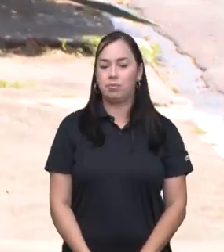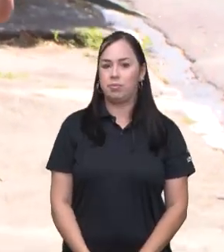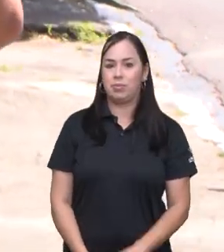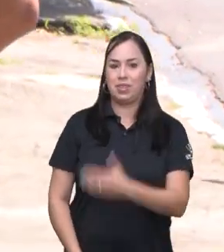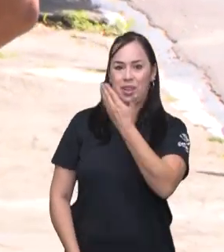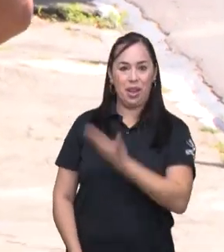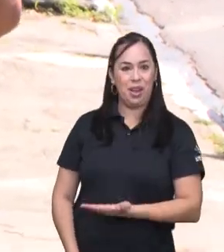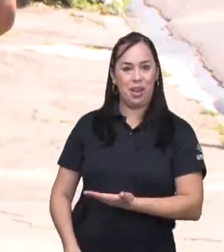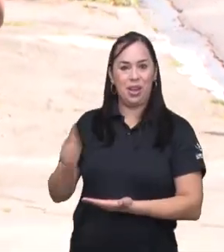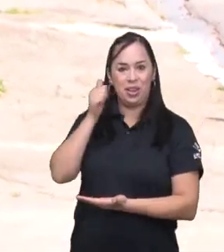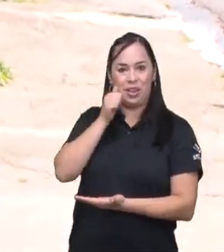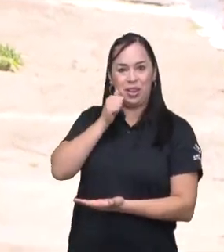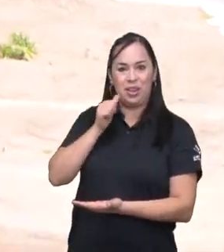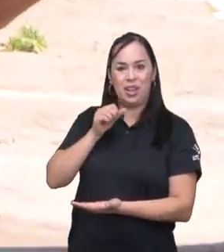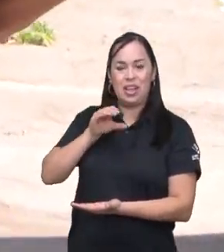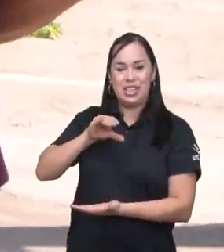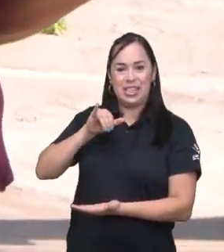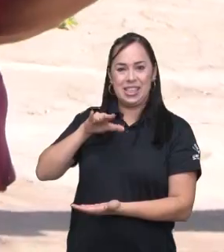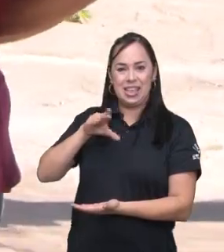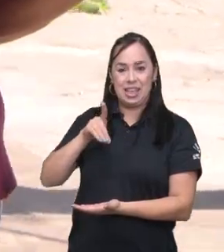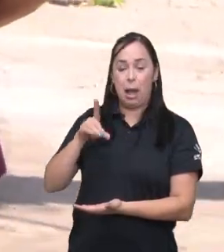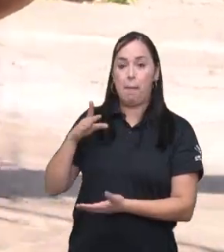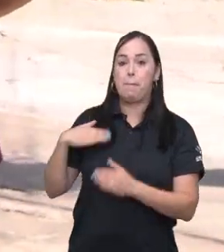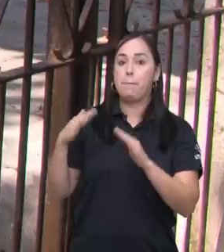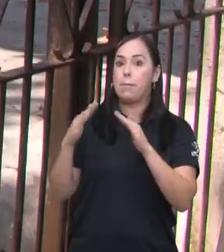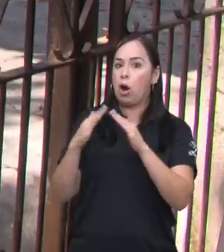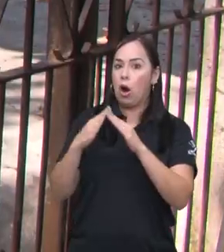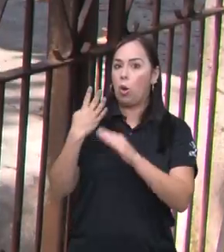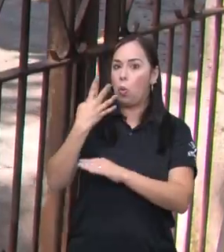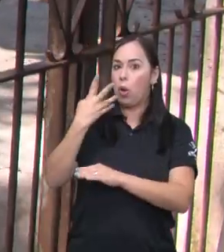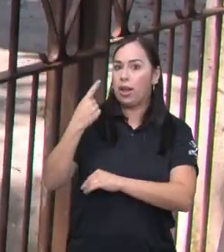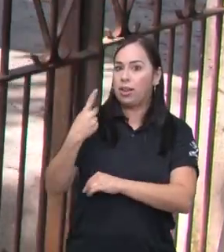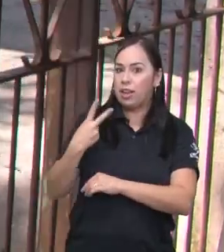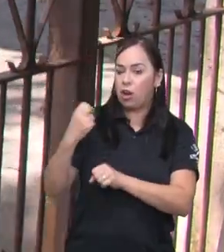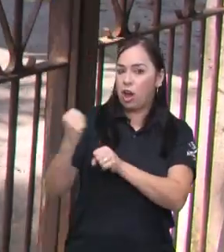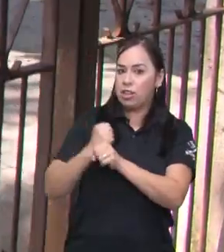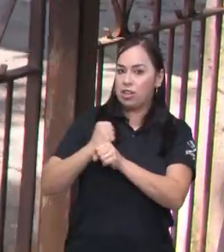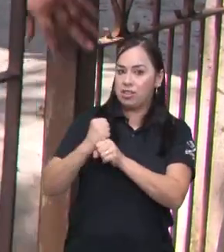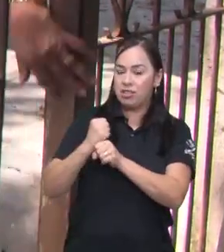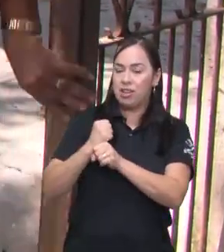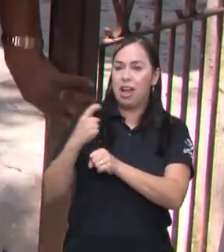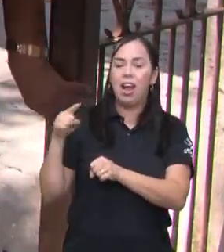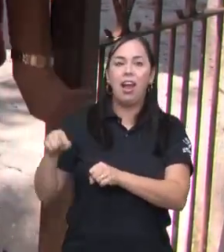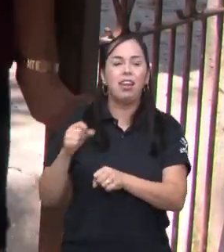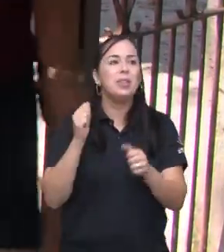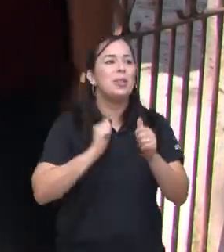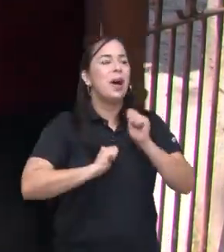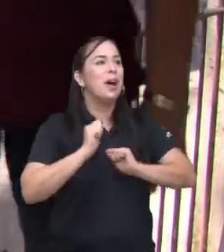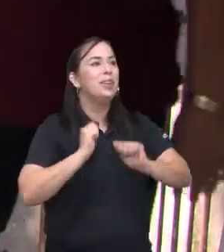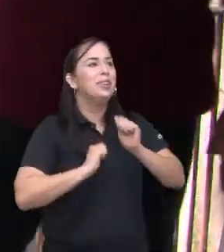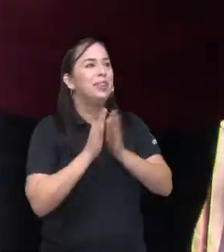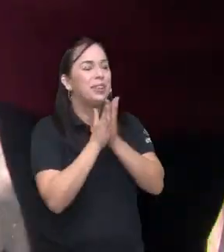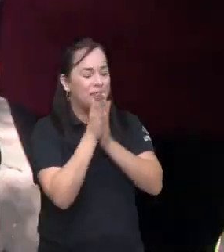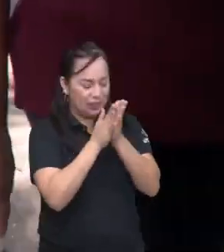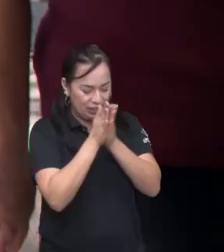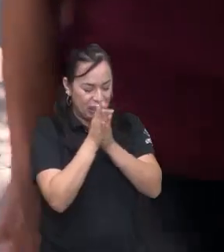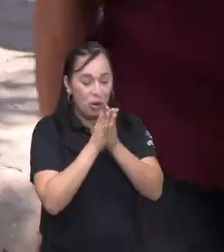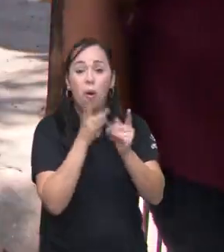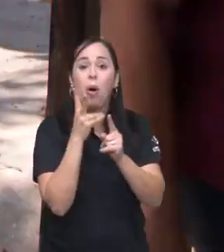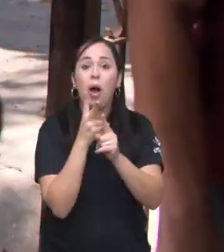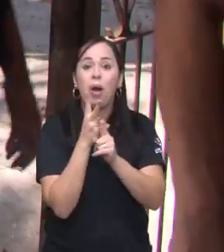Dona Cida mora no Novo Horizonte há 42 anos. Ela contou os dias para a casa própria ficar pronta. Foi com muita